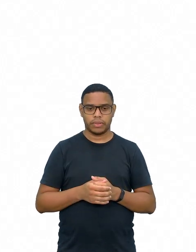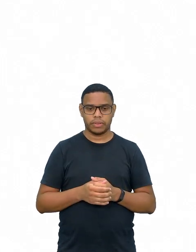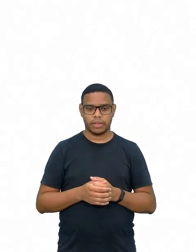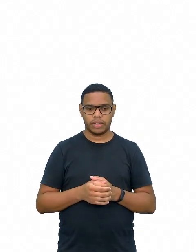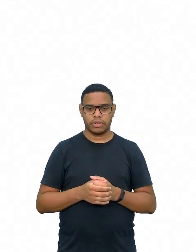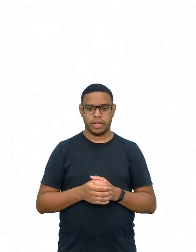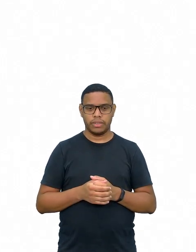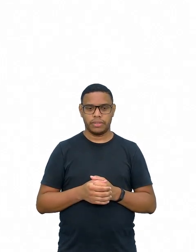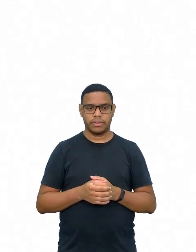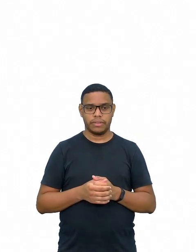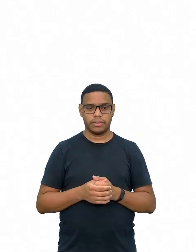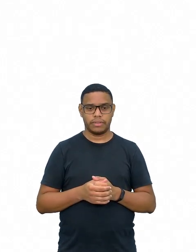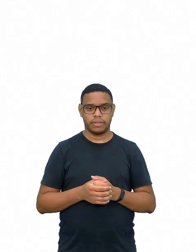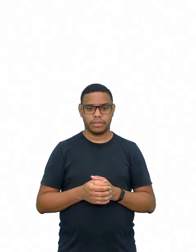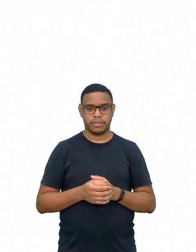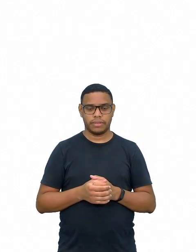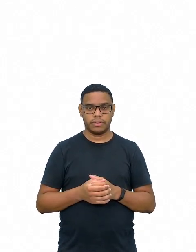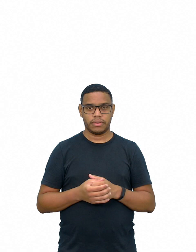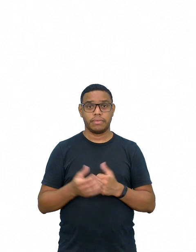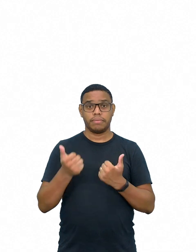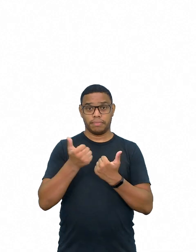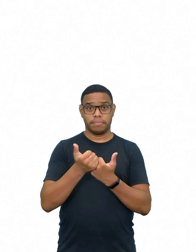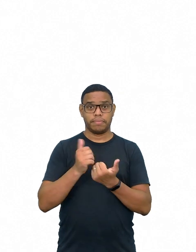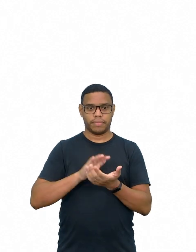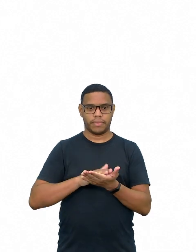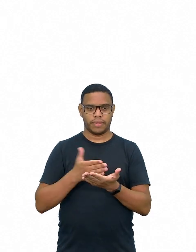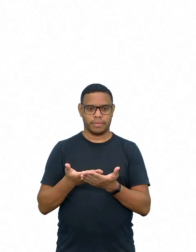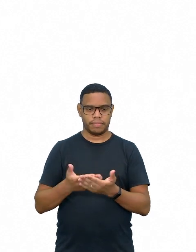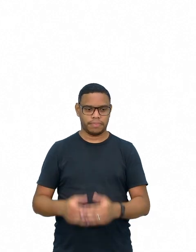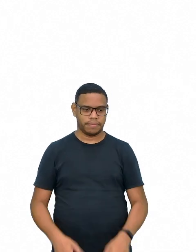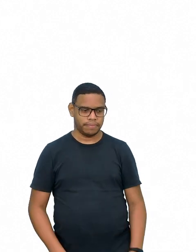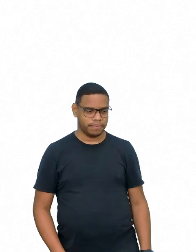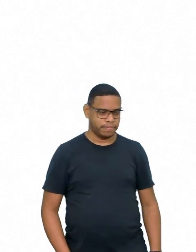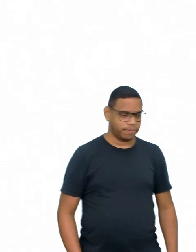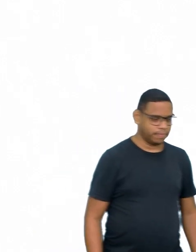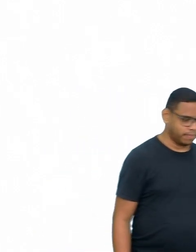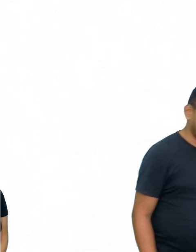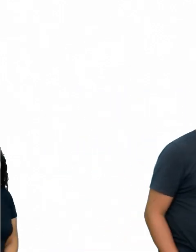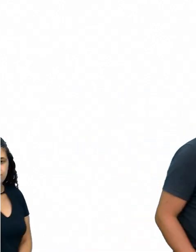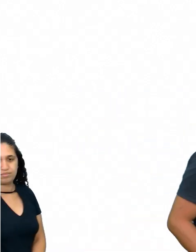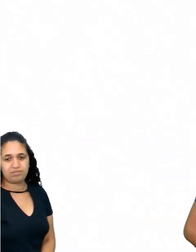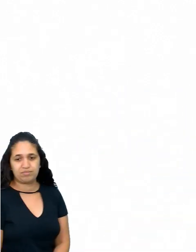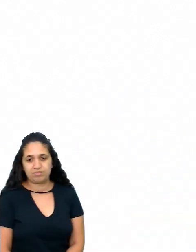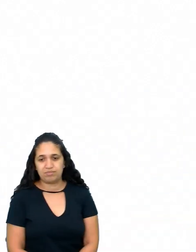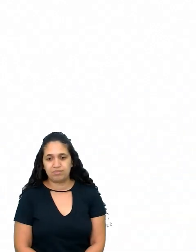o que era as mini lições dentro do projeto? É isso.